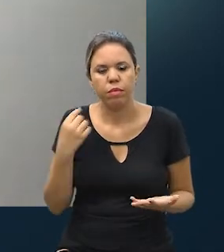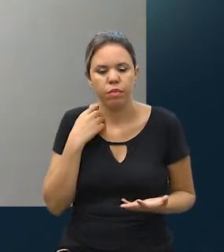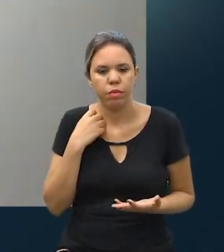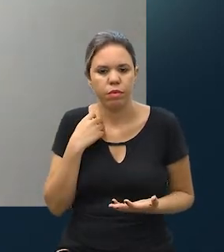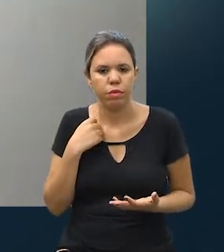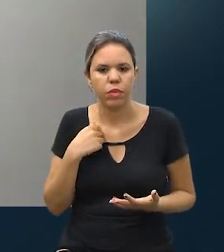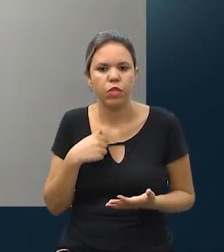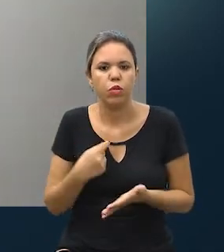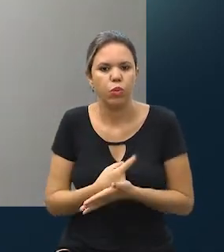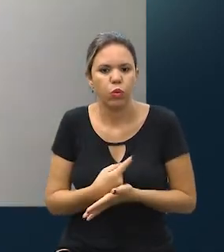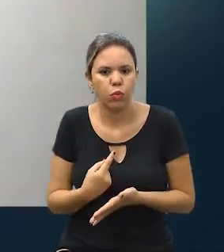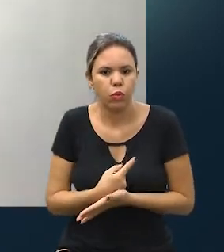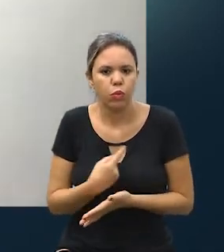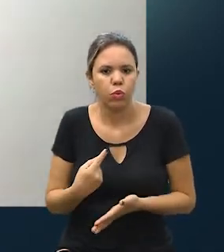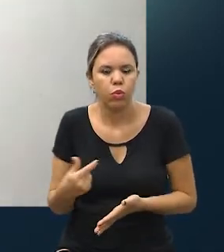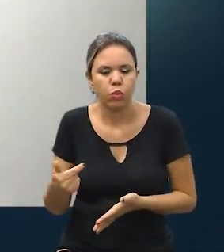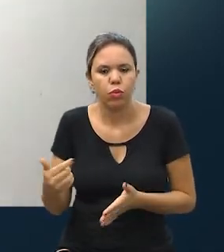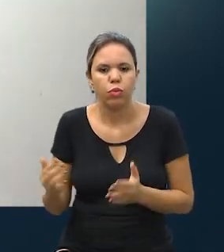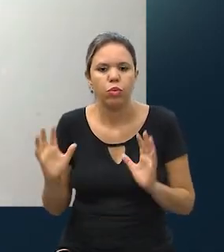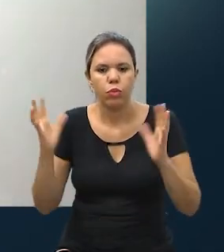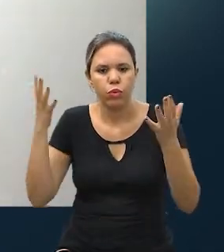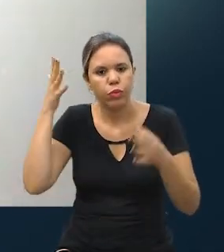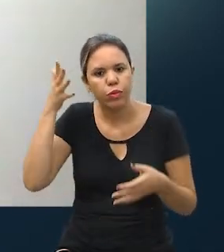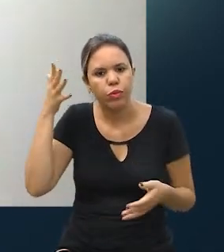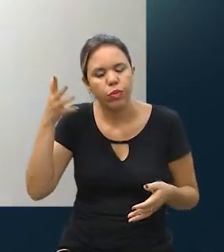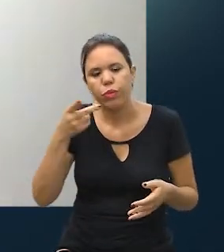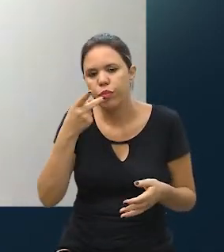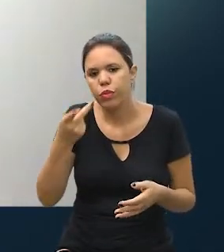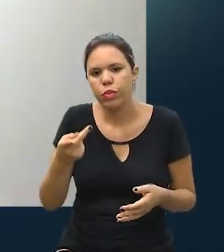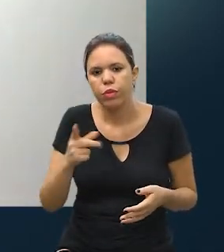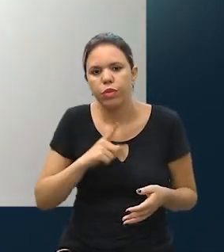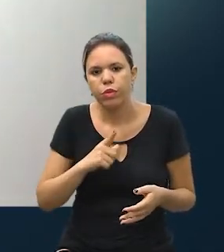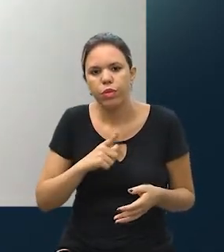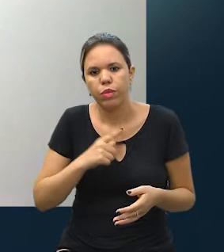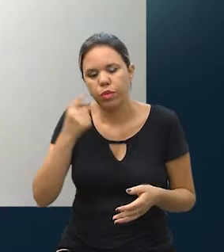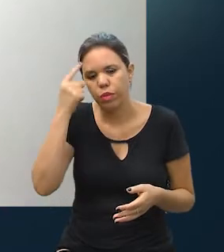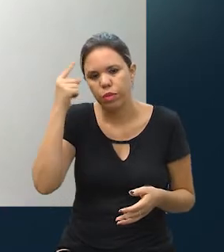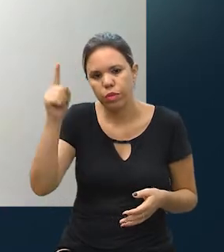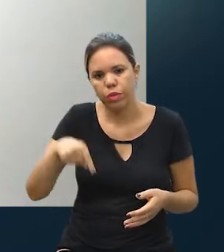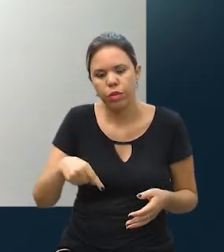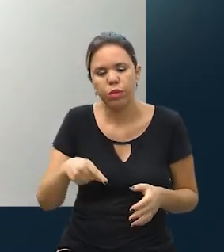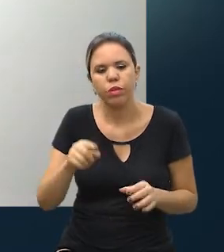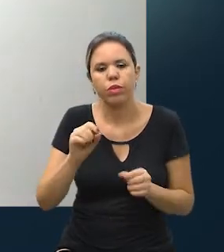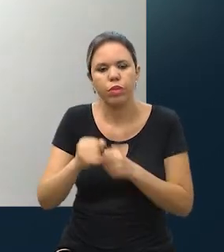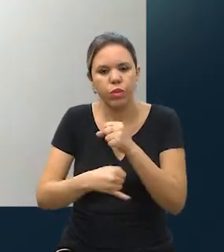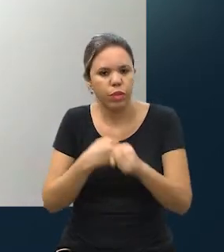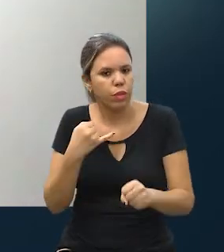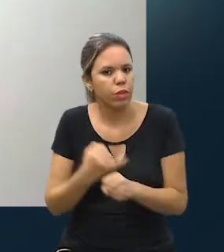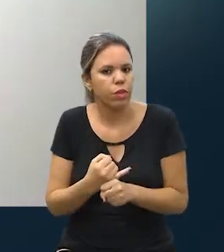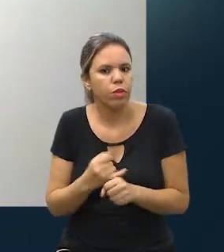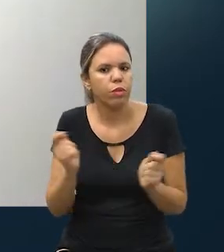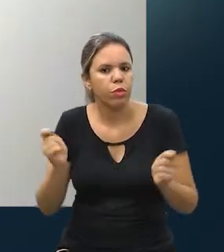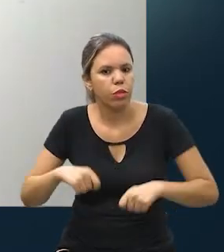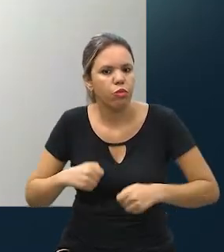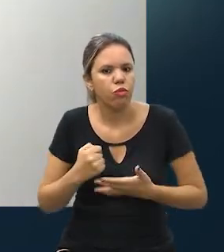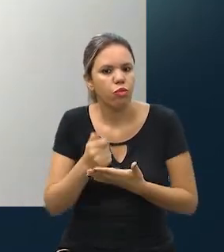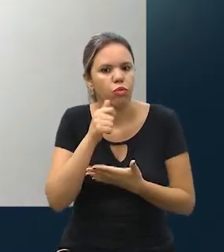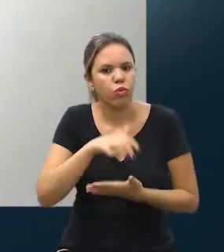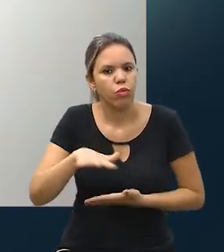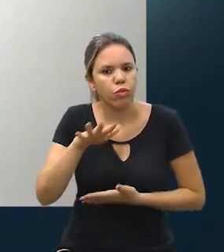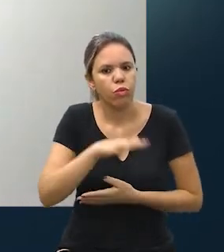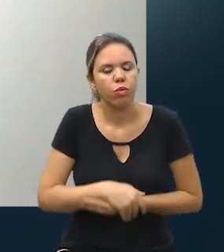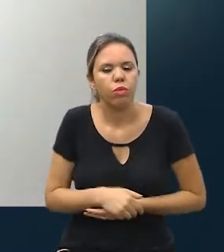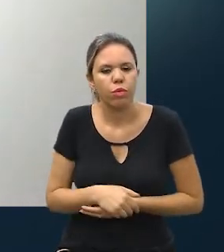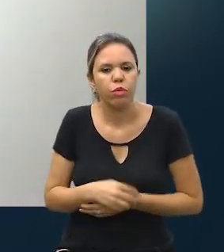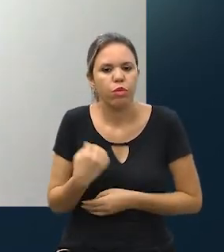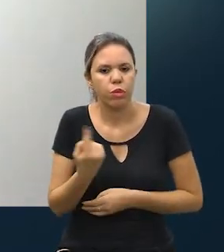me consultou, no segundo evento ainda, falando que ela tinha uma ideia de fazer uma plataforma onde pudesse ajudar essas mulheres, porque a